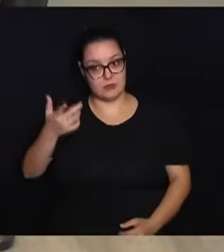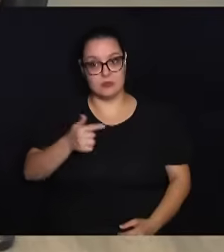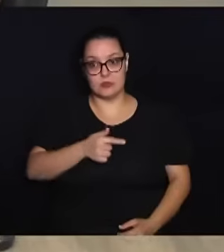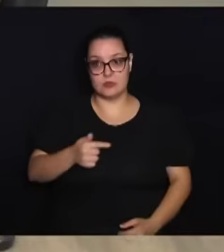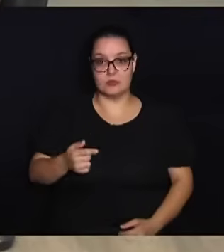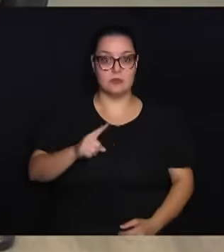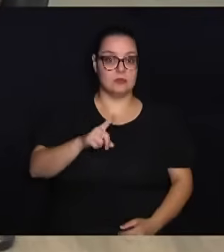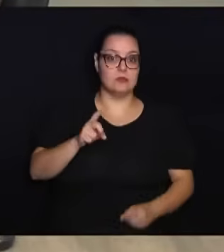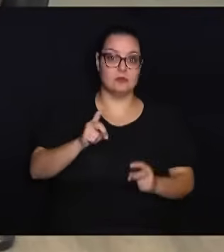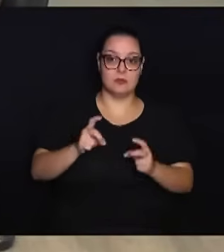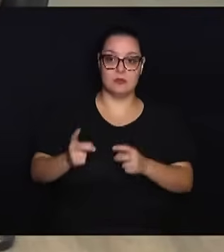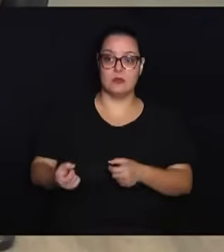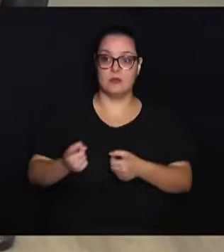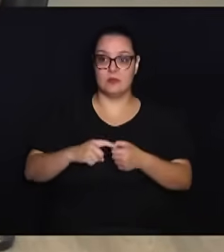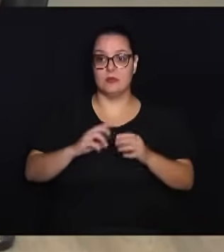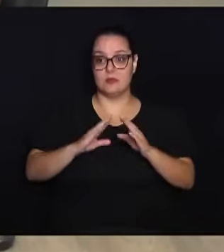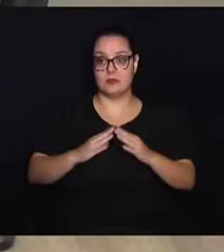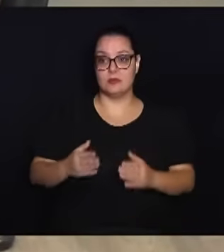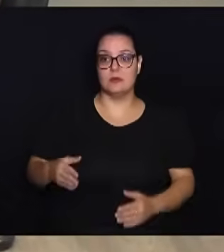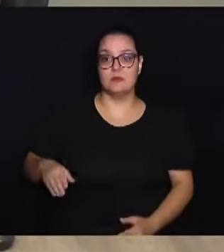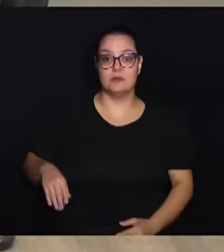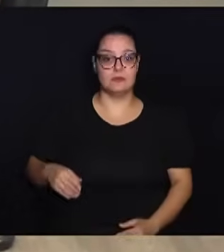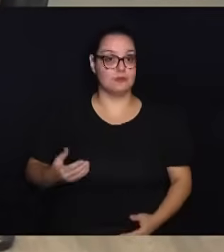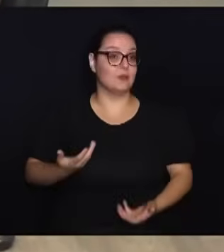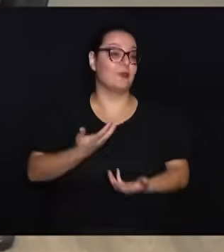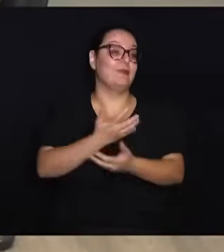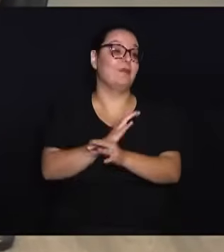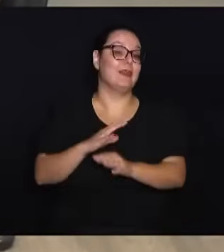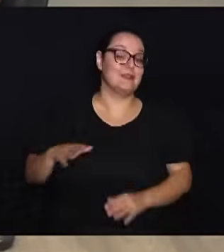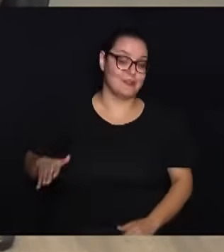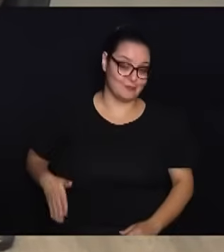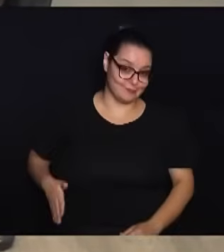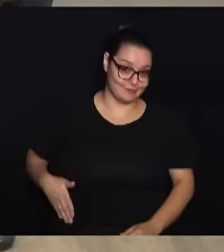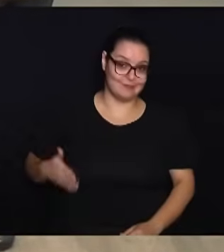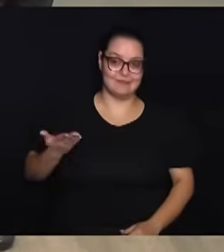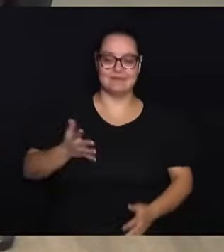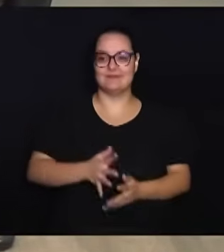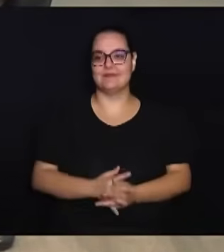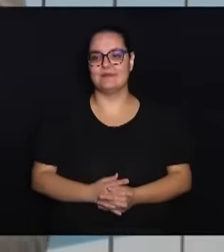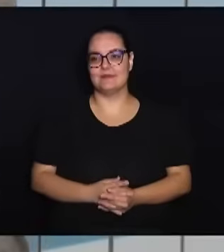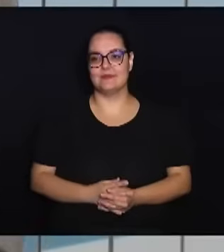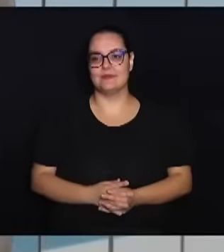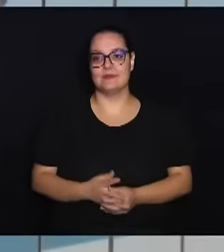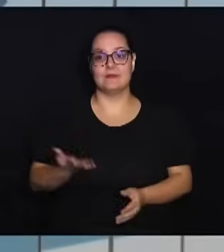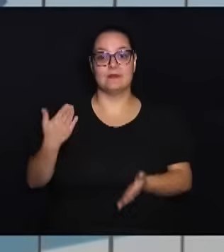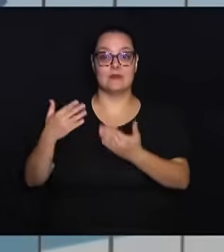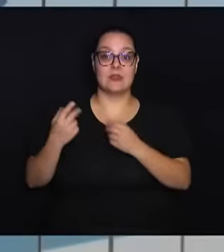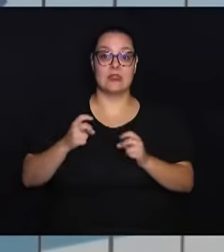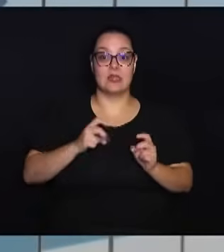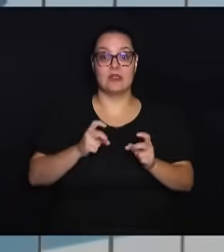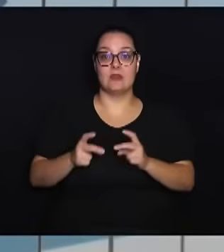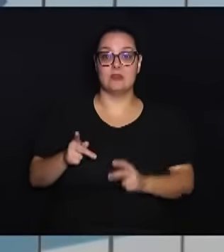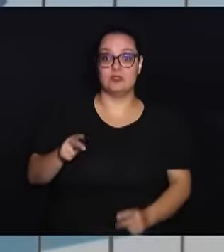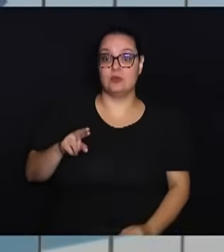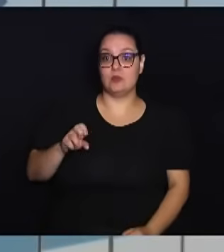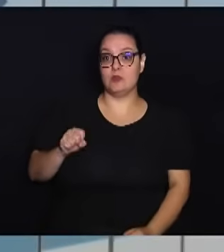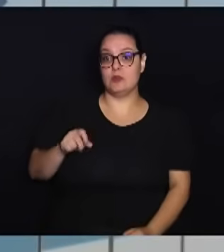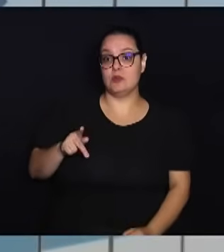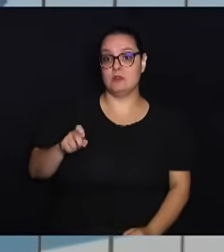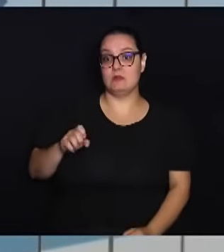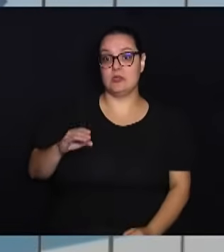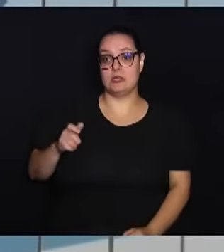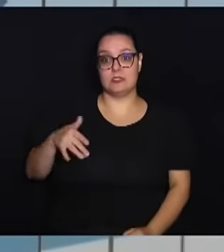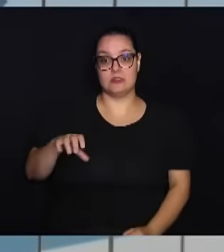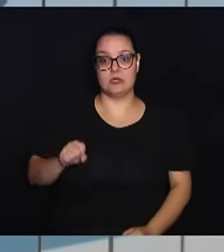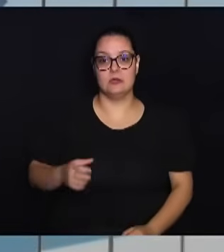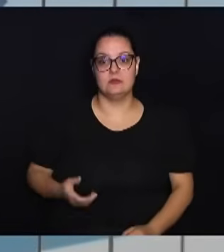Não vendeu, volta para casa com o bolso vazio. E aí, naquela época, era muito vendas de prospecção. Então, assim, eu